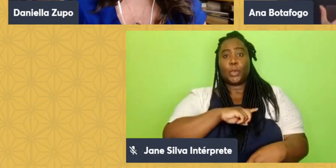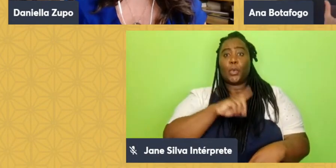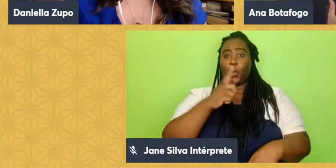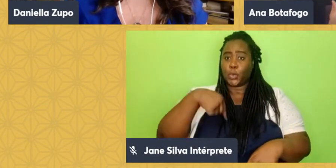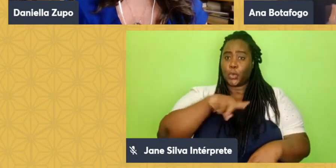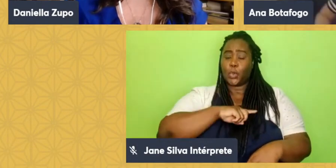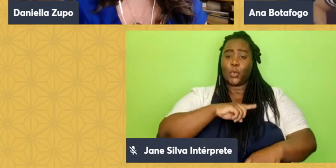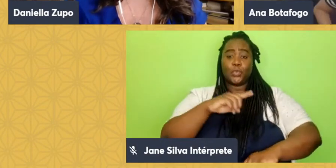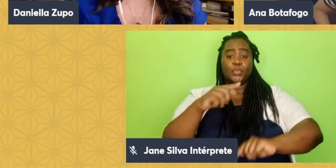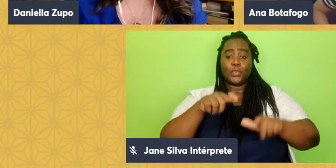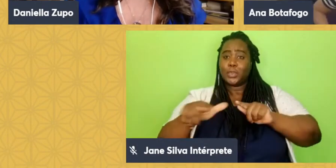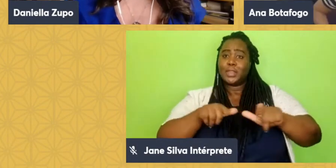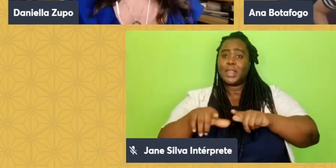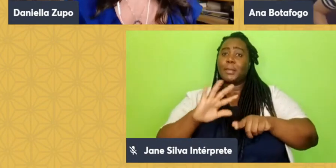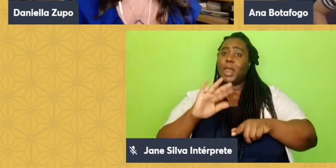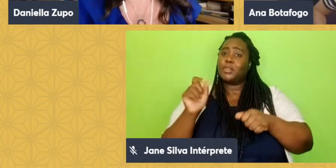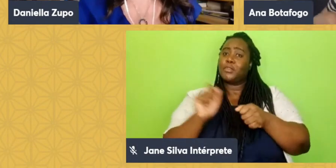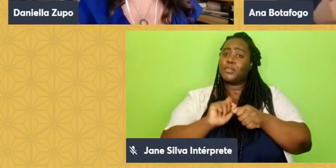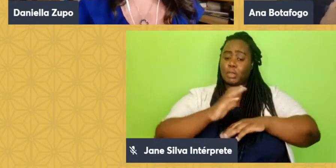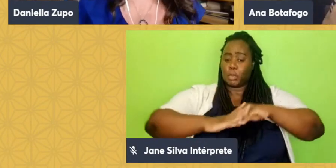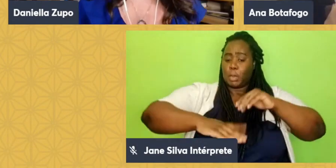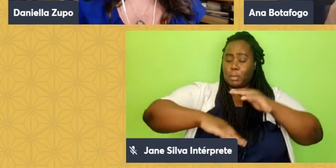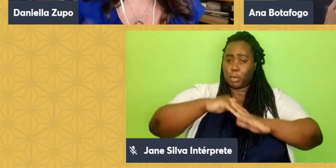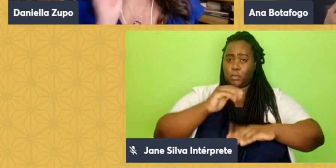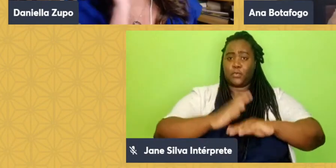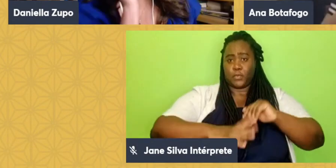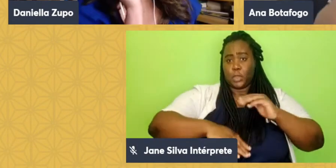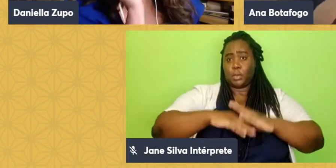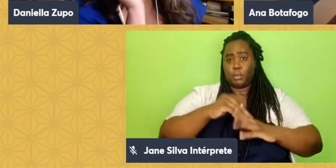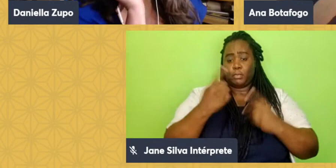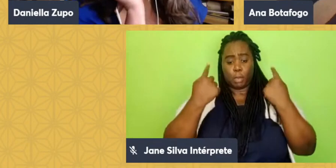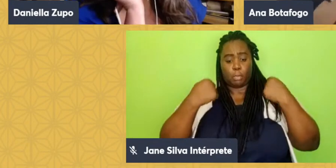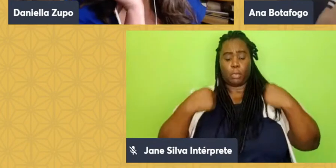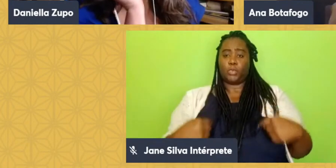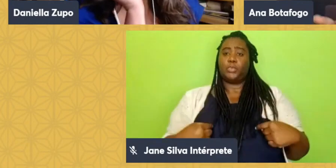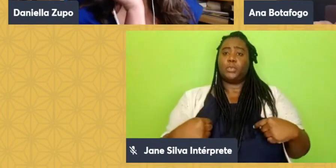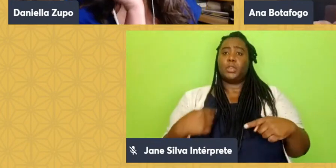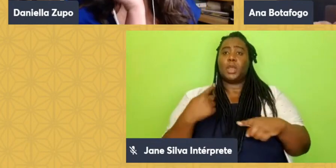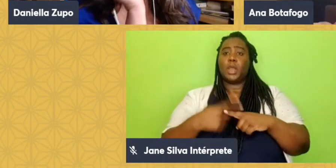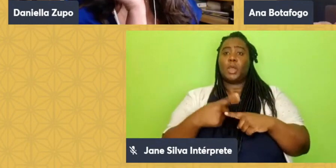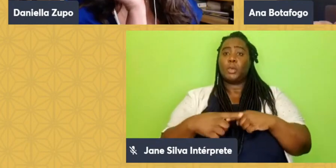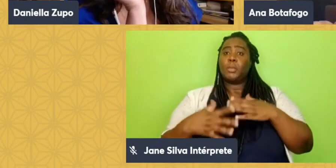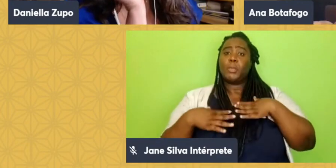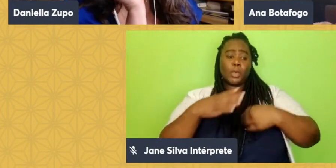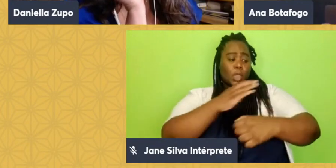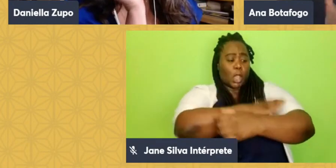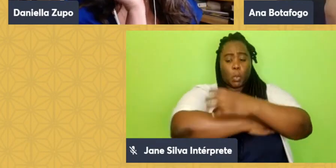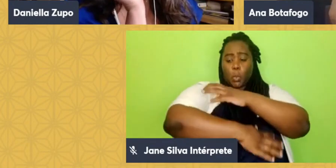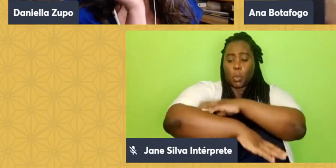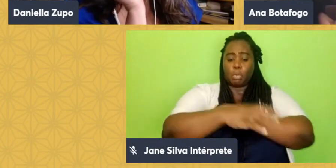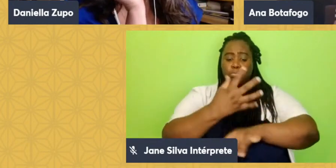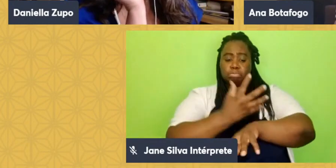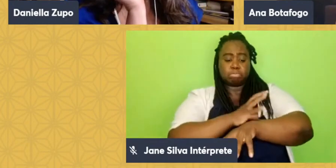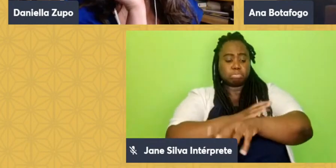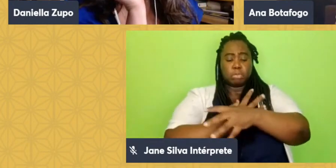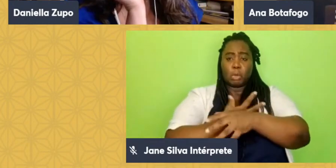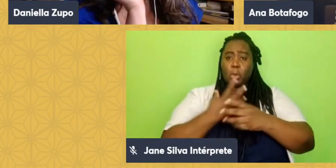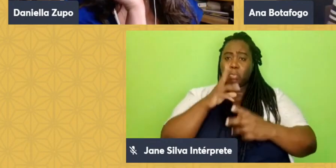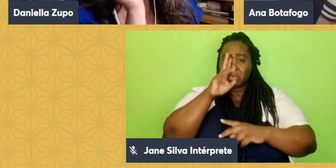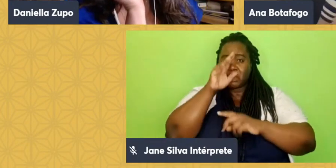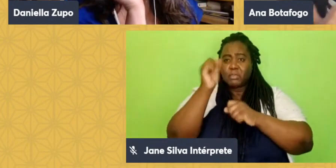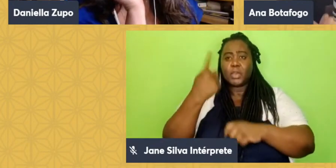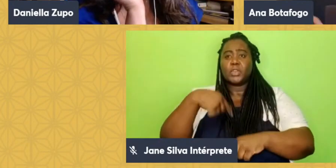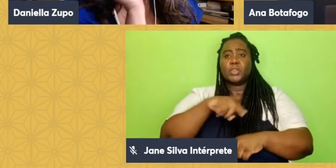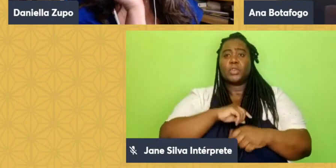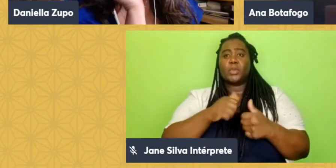profissão nos leva depois da ter uma uma postura ereta e se essa musculatura fica muito forte a gente não fica